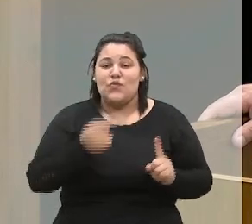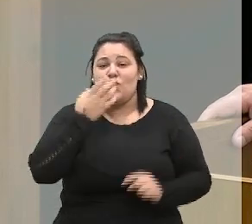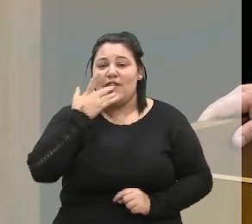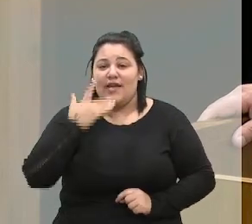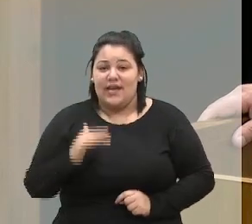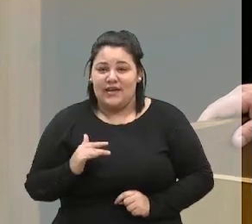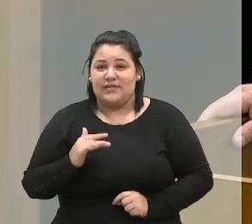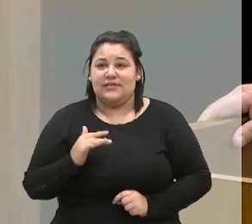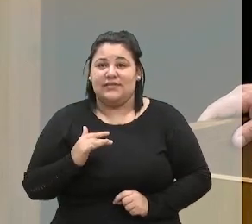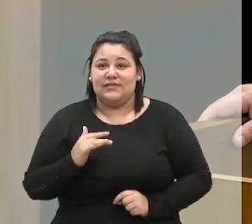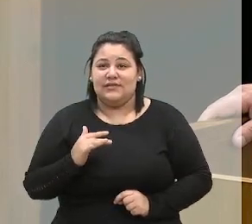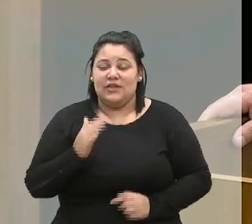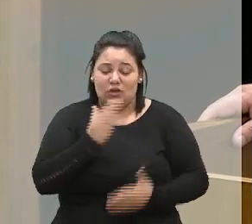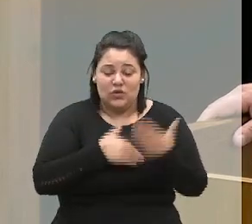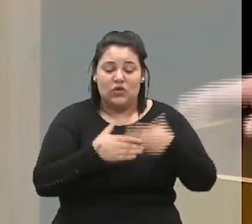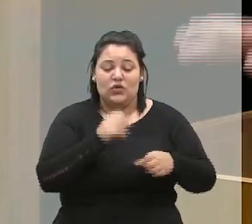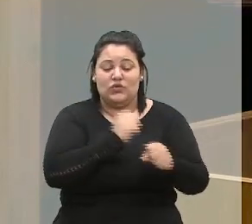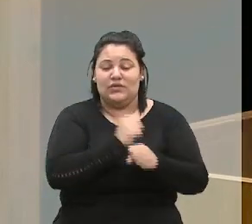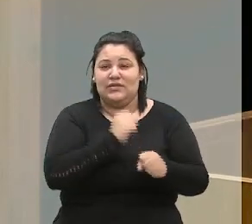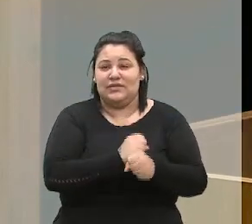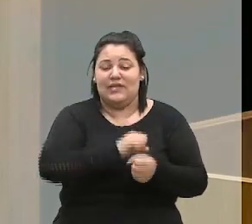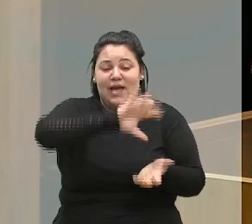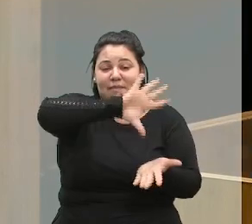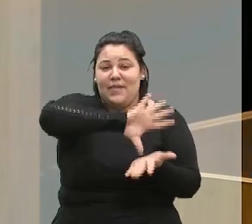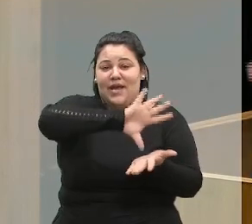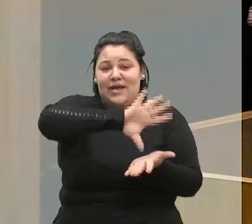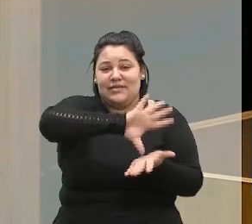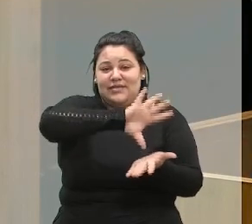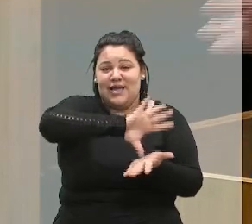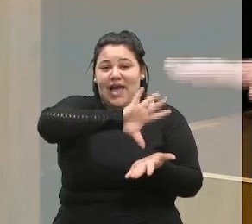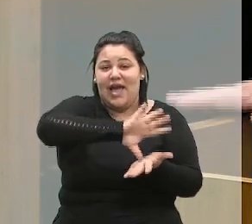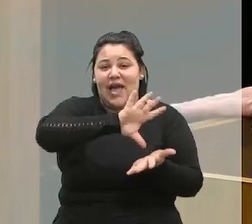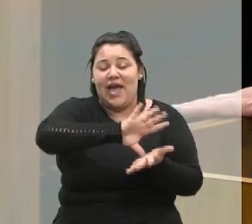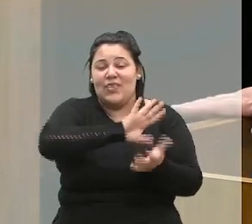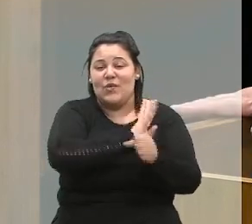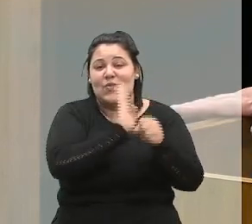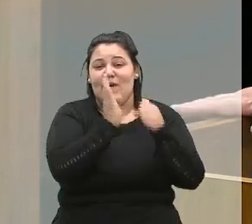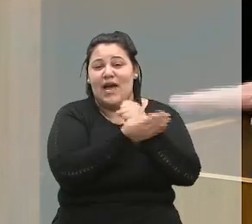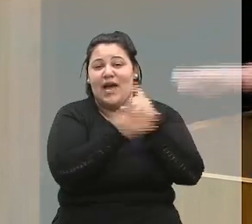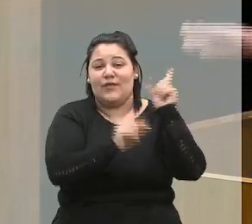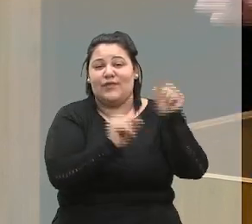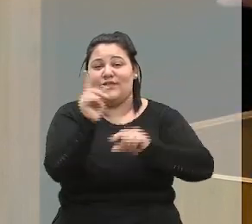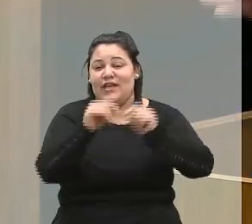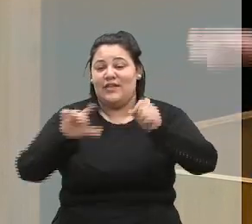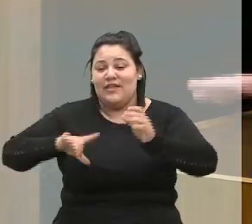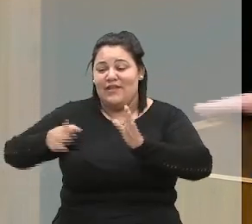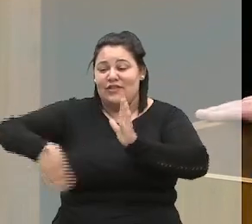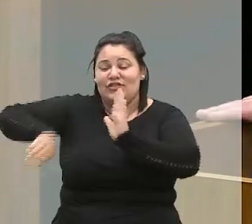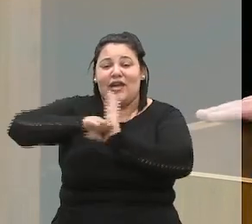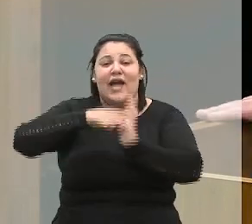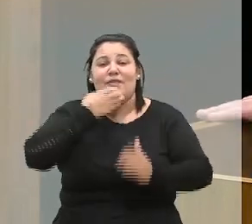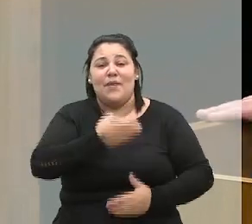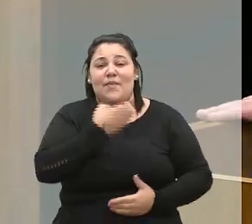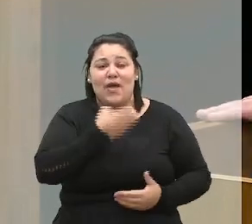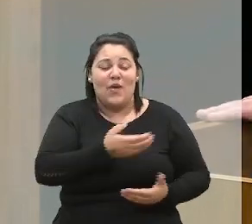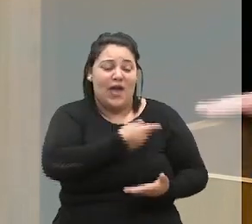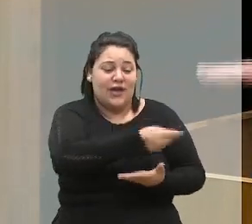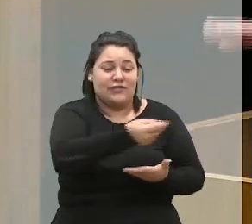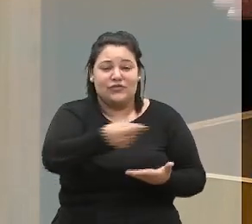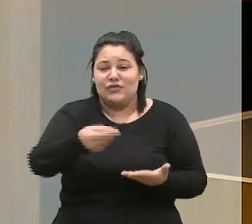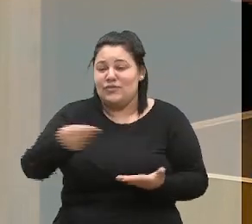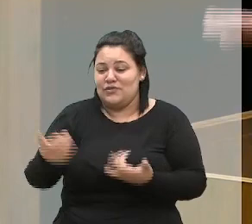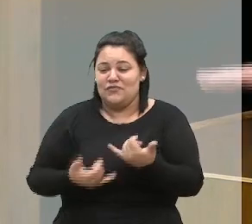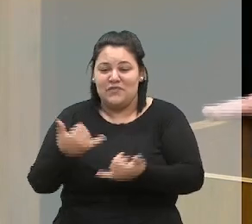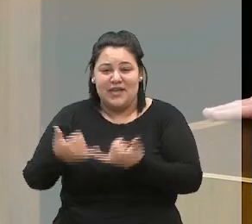na Praça do Bairro Cruzeiro, onde a gente colocou lá a chegada do Papai Noel, a distribuição de